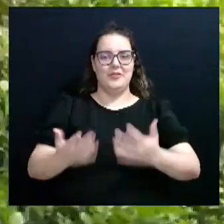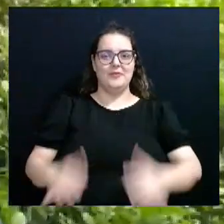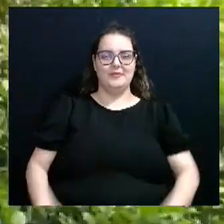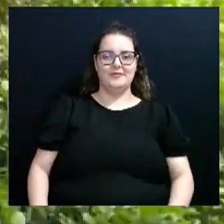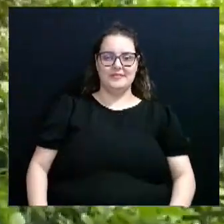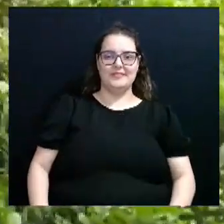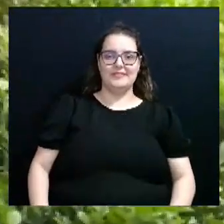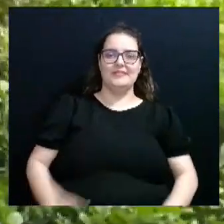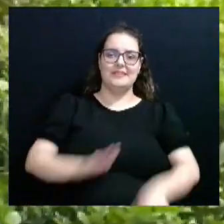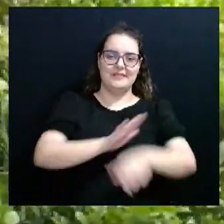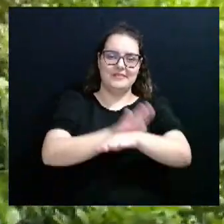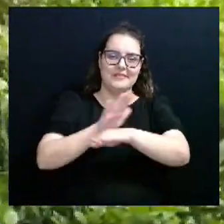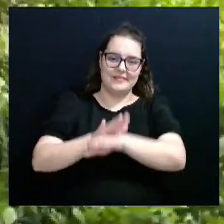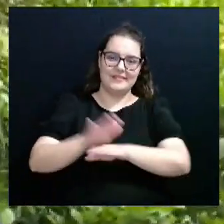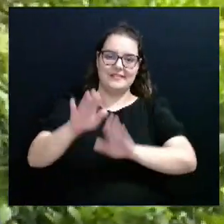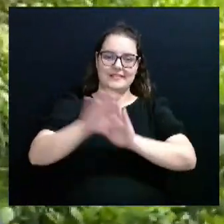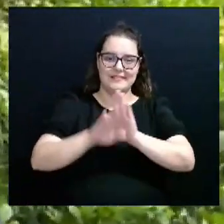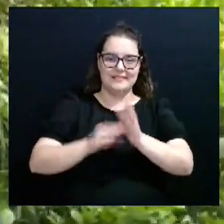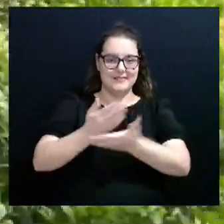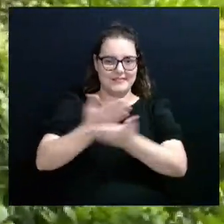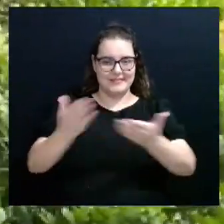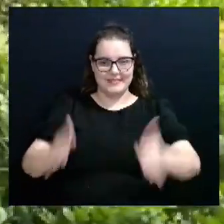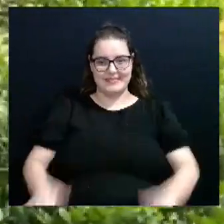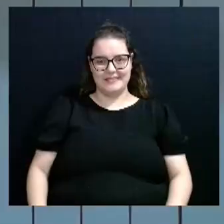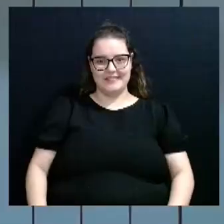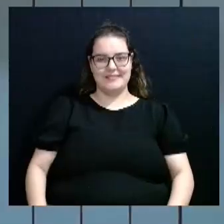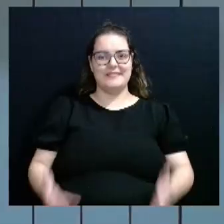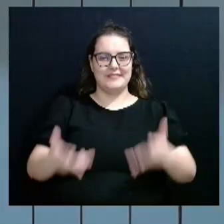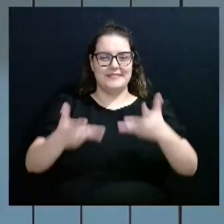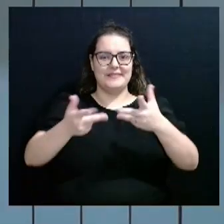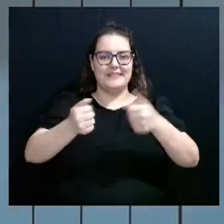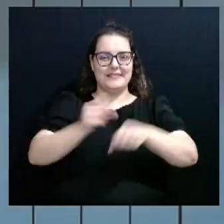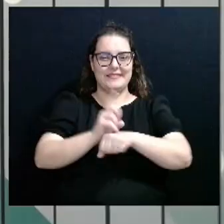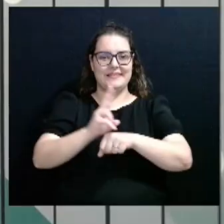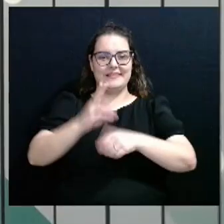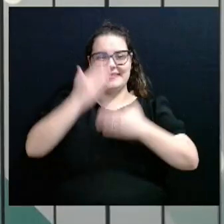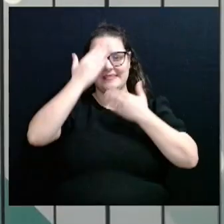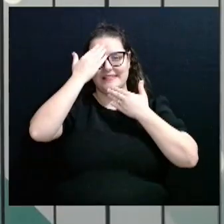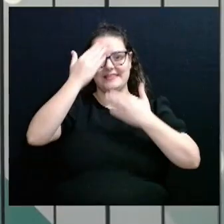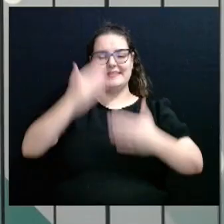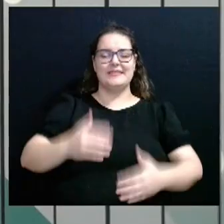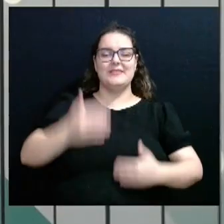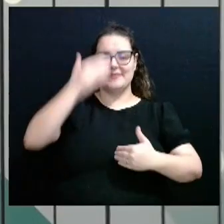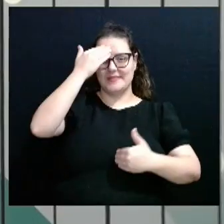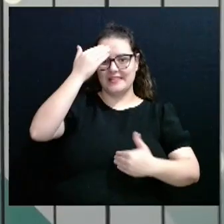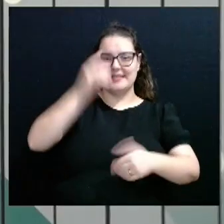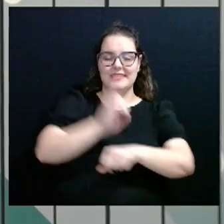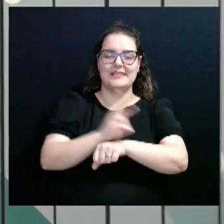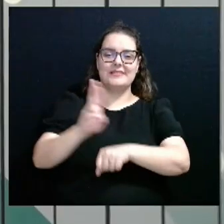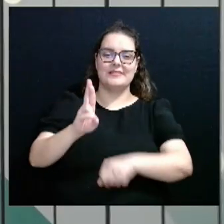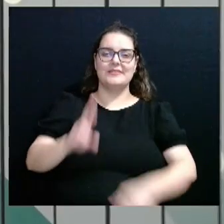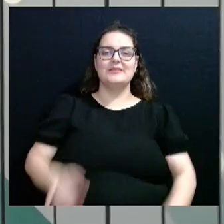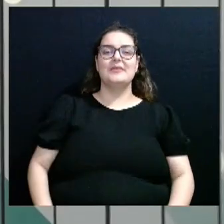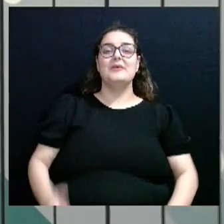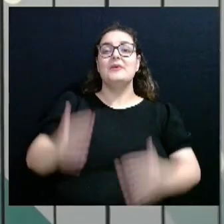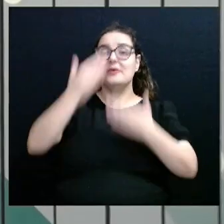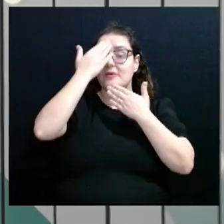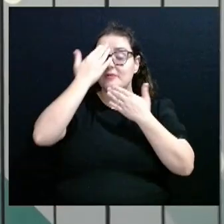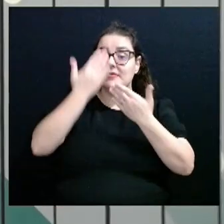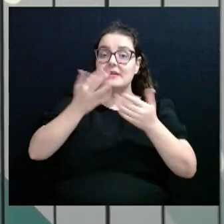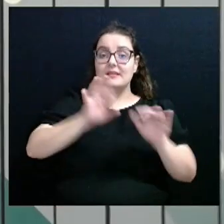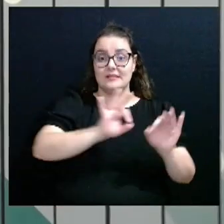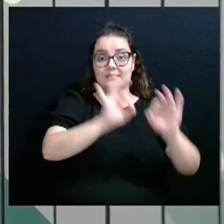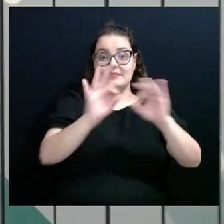aí na programação de vocês. Maravilha! Gratidão, muito obrigada, doutor Vinícius. Muito obrigada a você de casa que